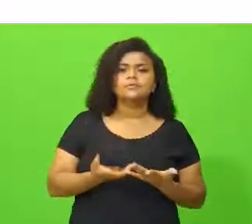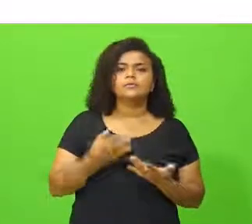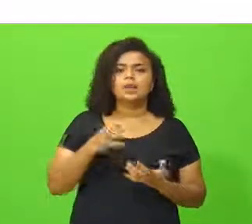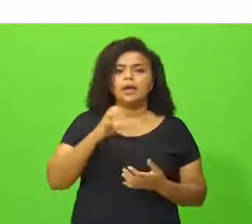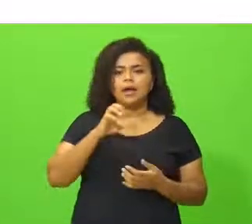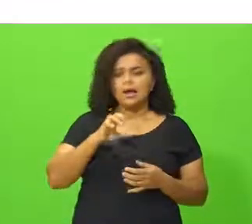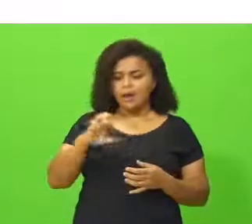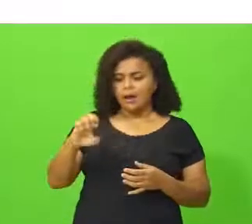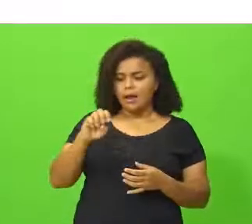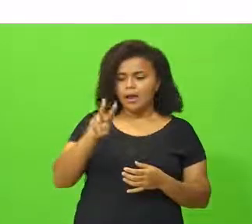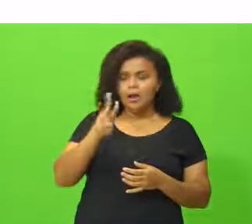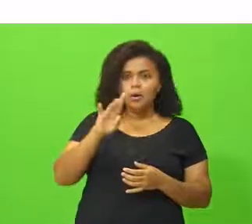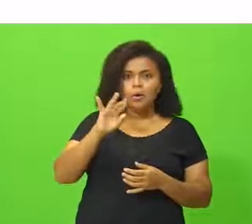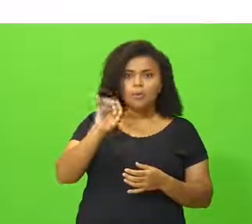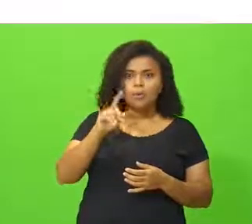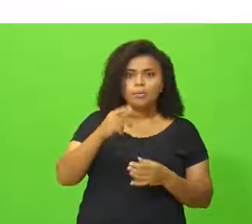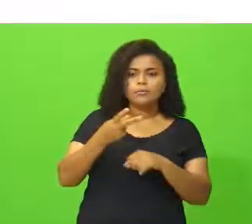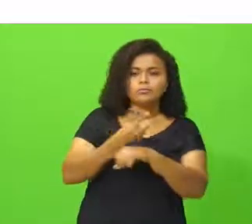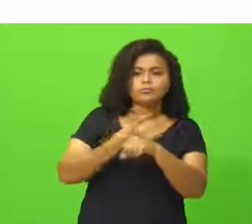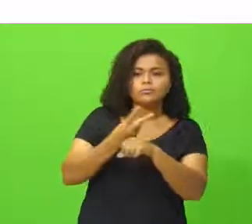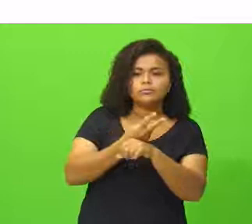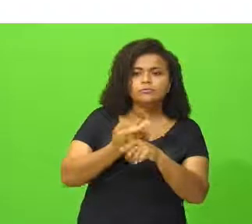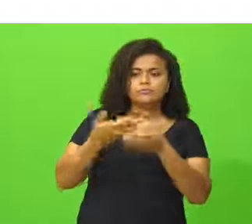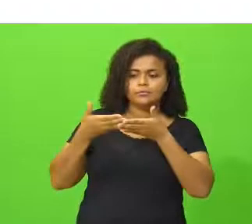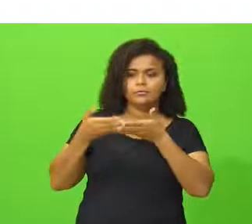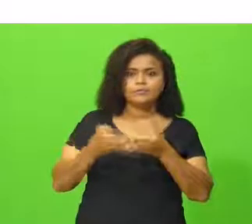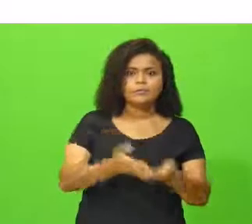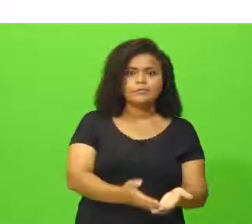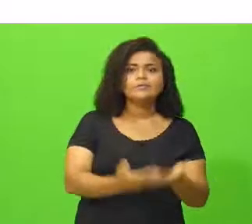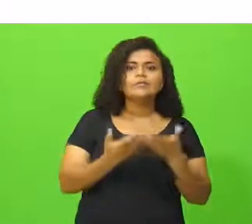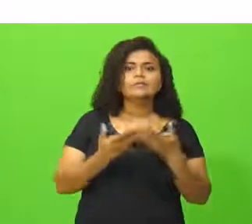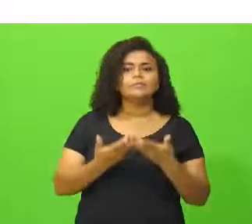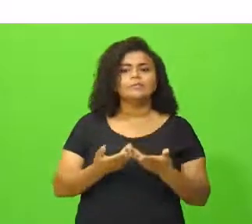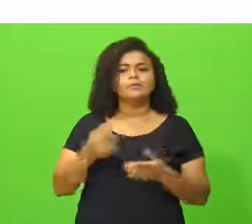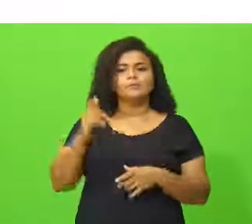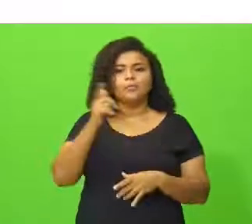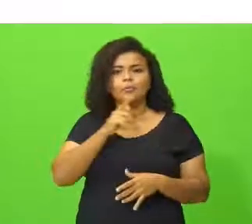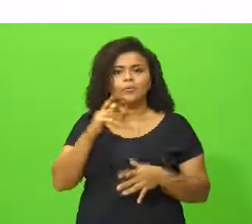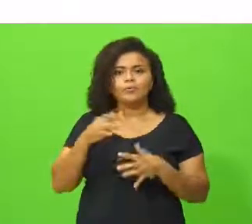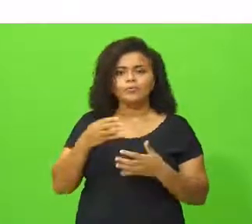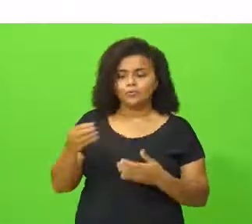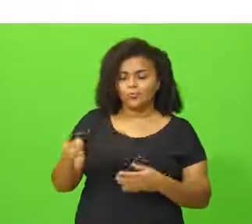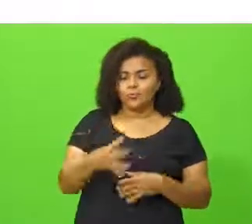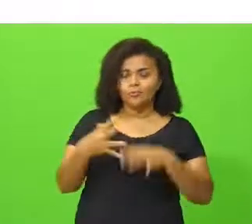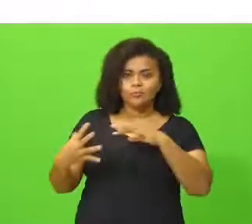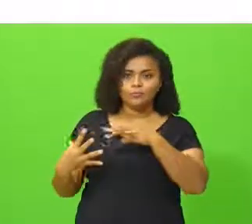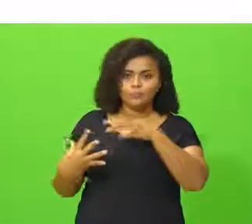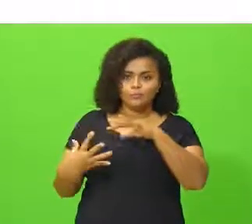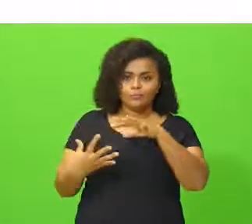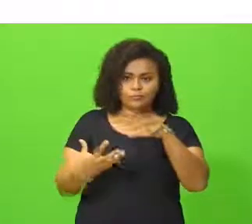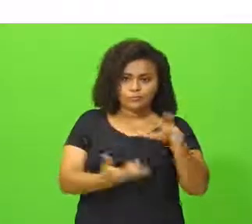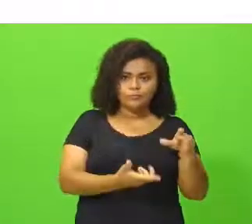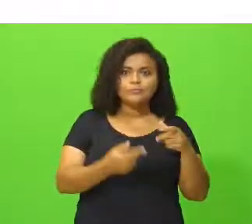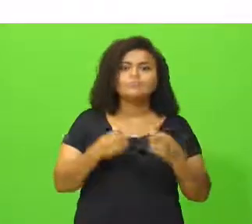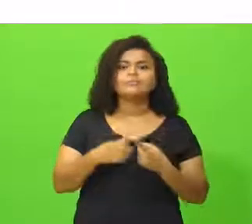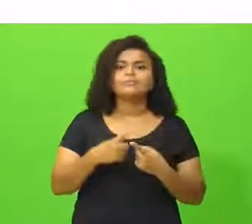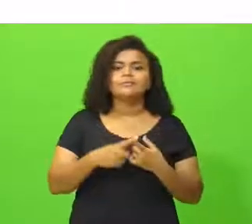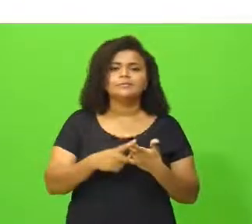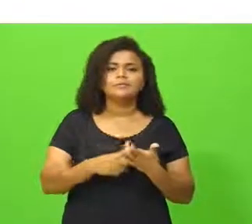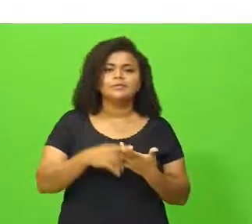corrida de busca de riquezas, né, na conquista do Novo Mundo, chegando aqui à América, em